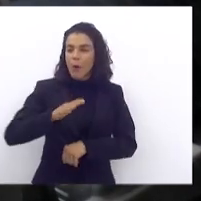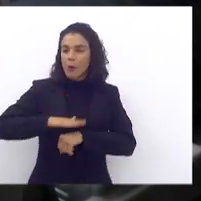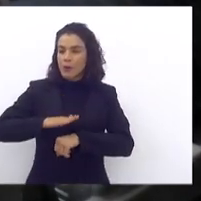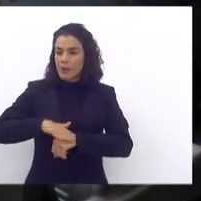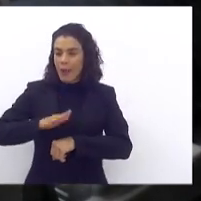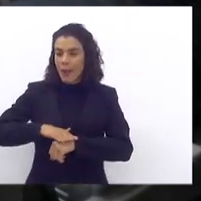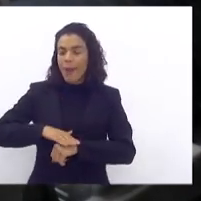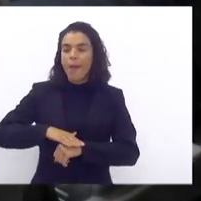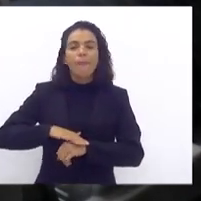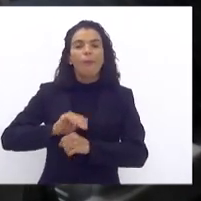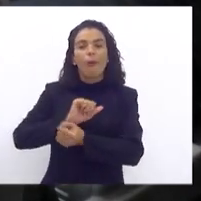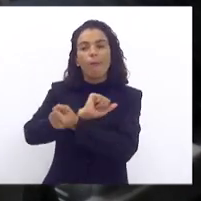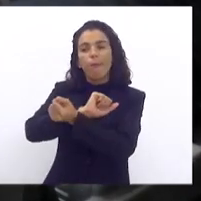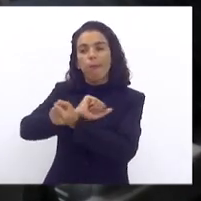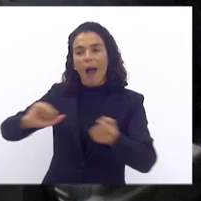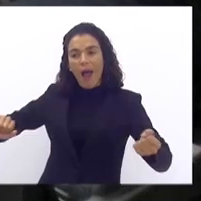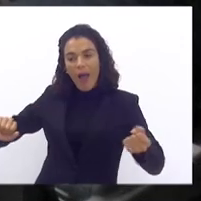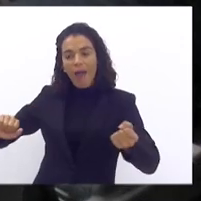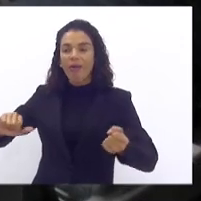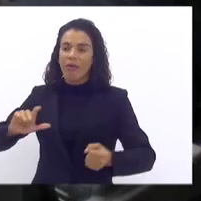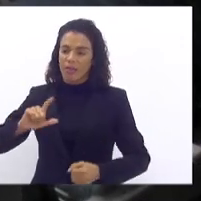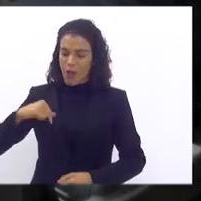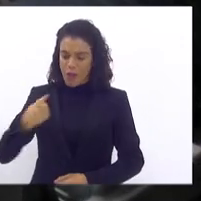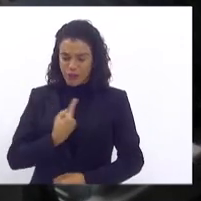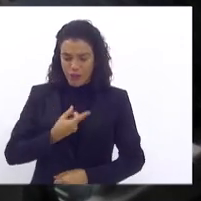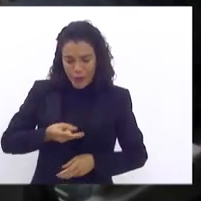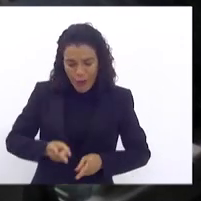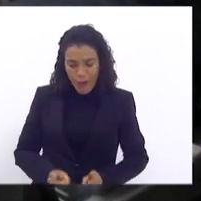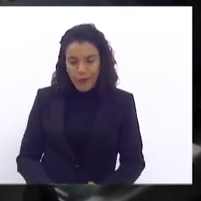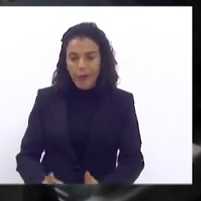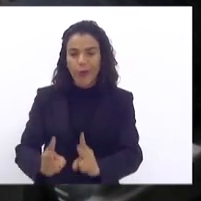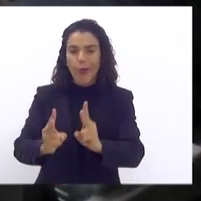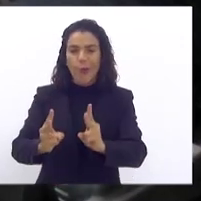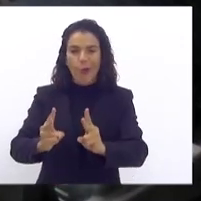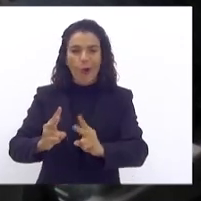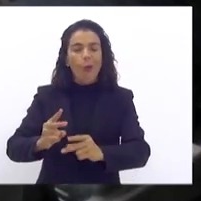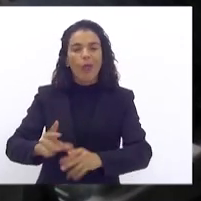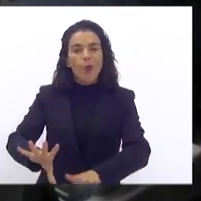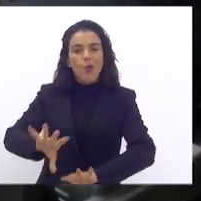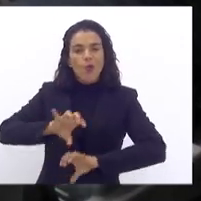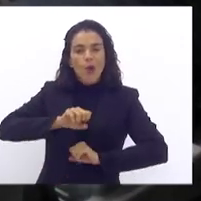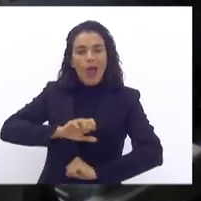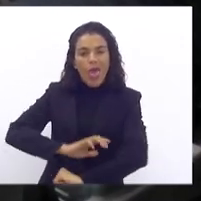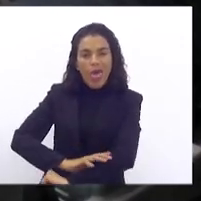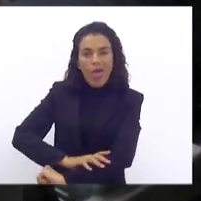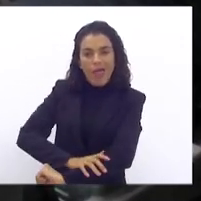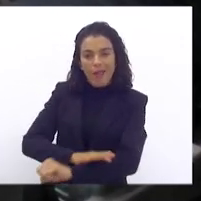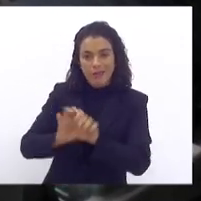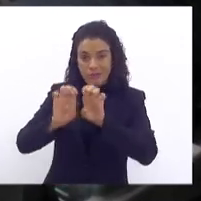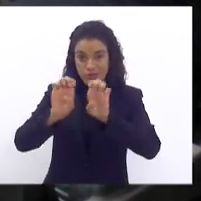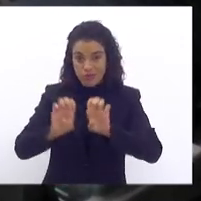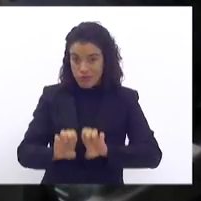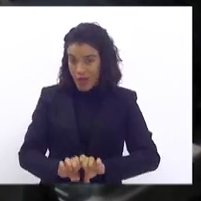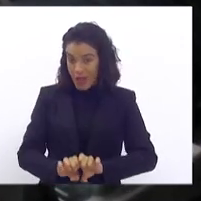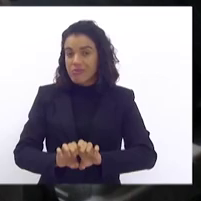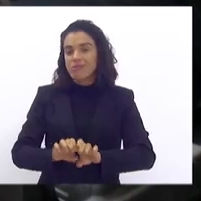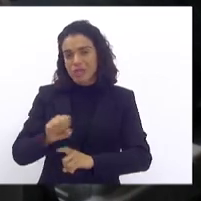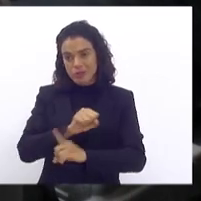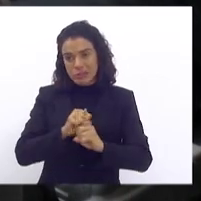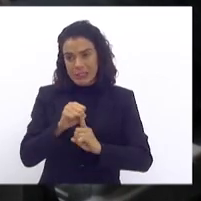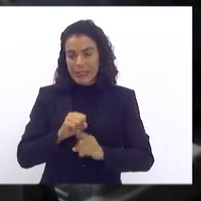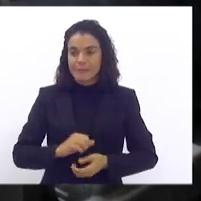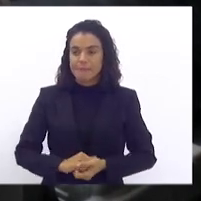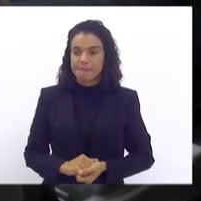aboliu a escravidão, então a gente ainda permanece com esse racismo e sexismo muito estruturado ainda na nossa